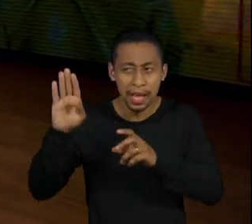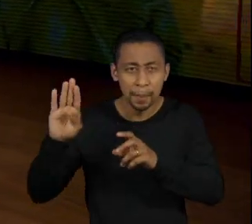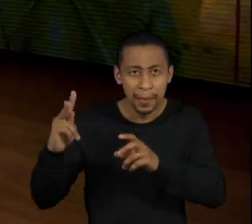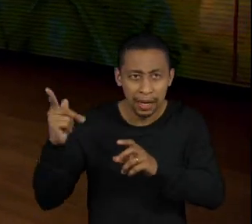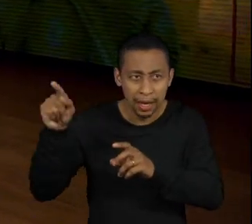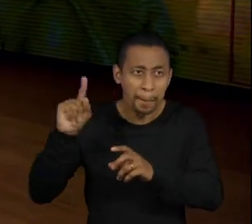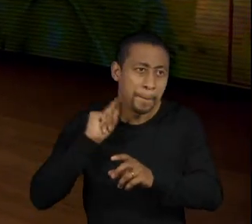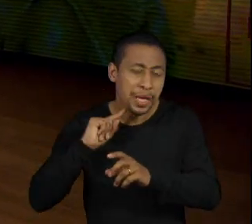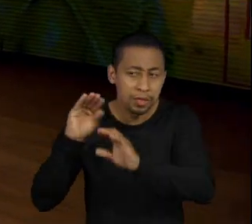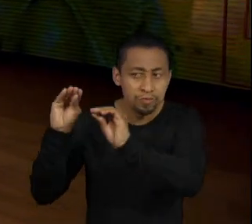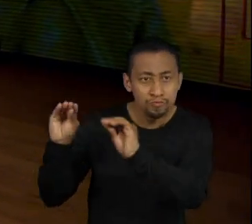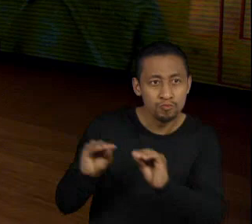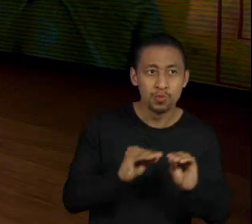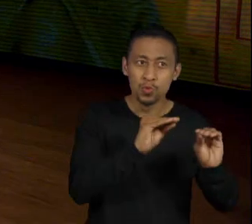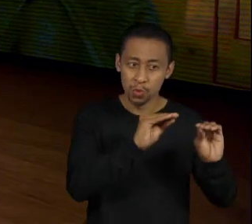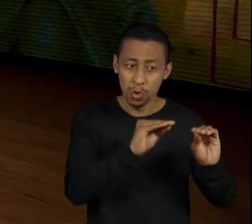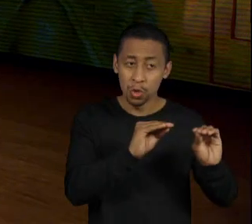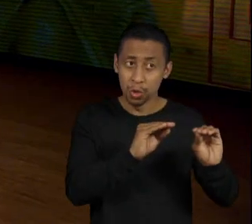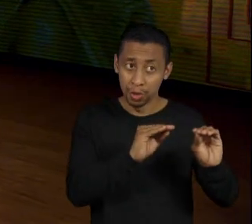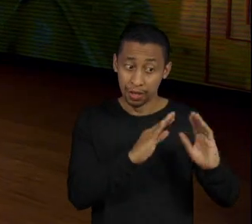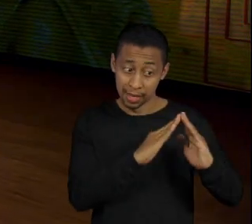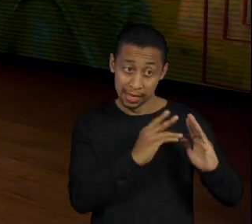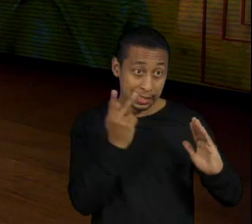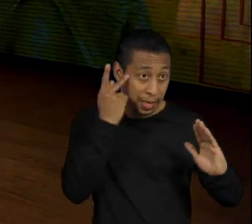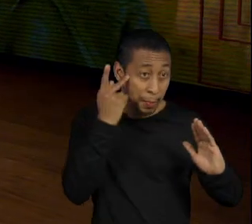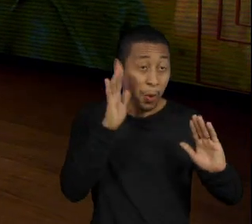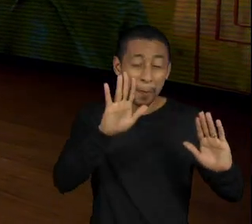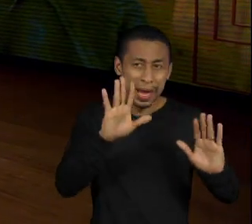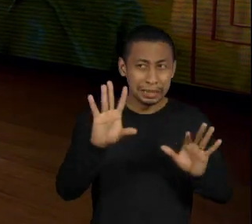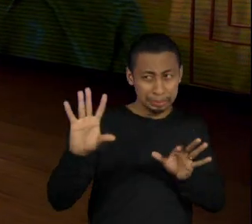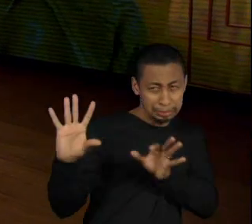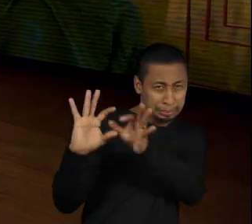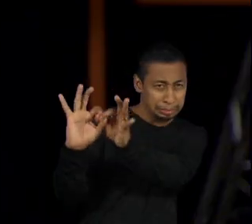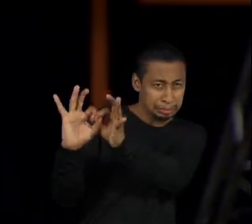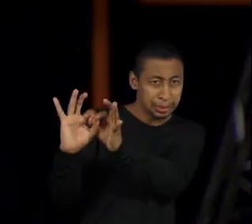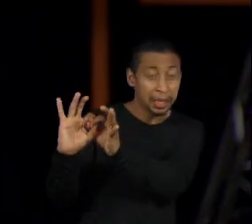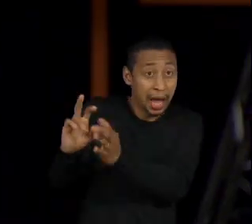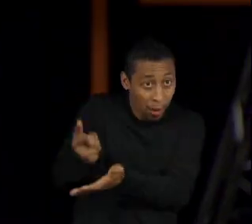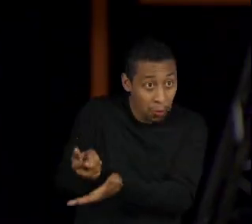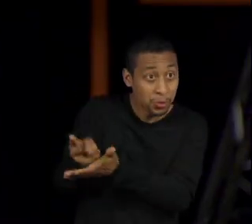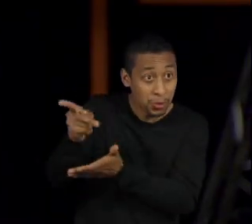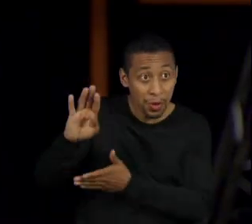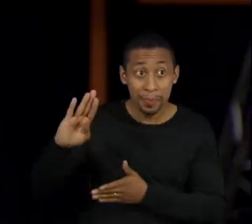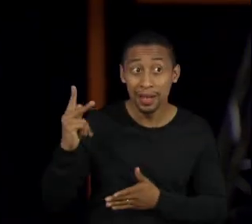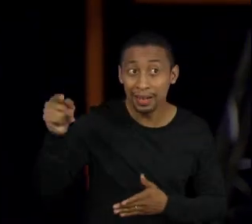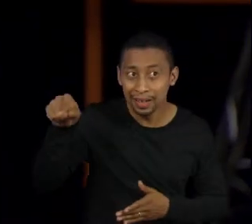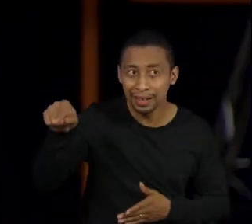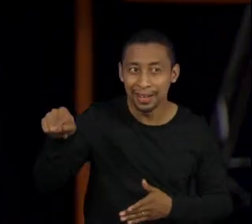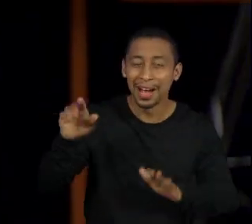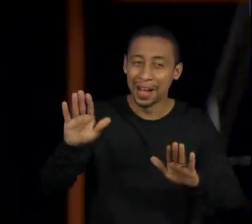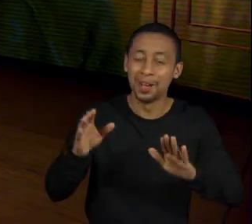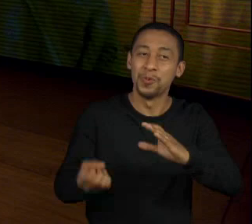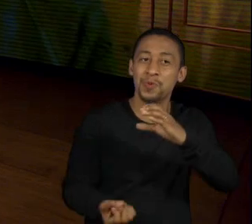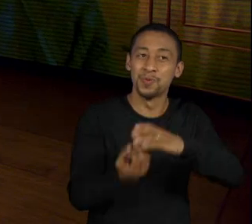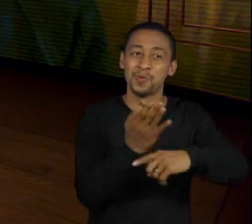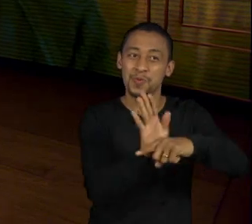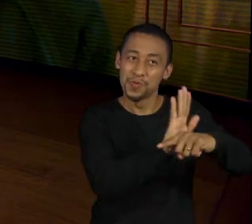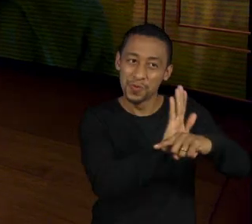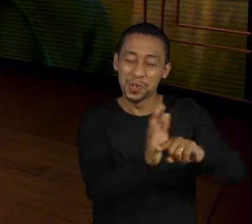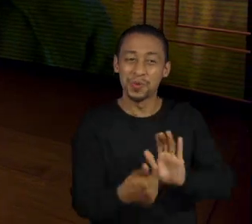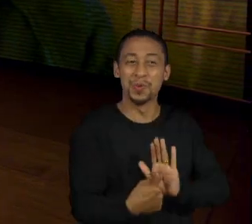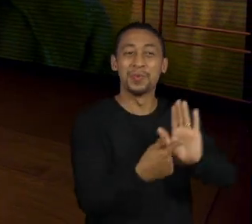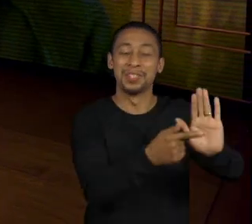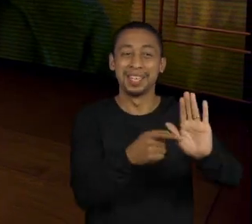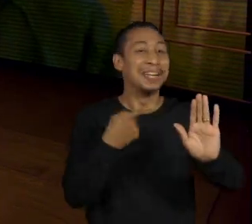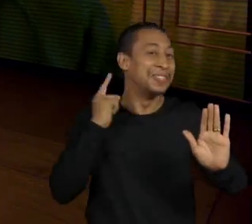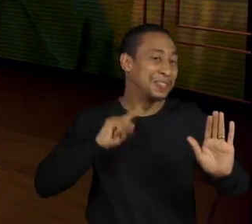não sai de você. Você fala de Minas com muita paixão, né? Então a gente correu aqui agora e acabamos de preparar um vídeo especialmente sobre Minas Gerais